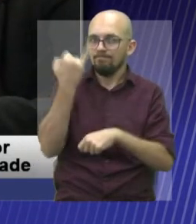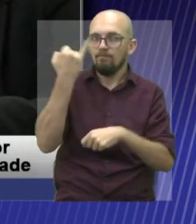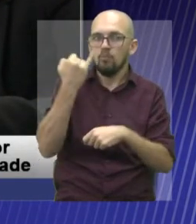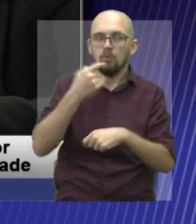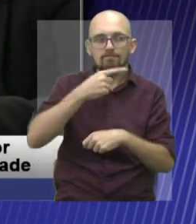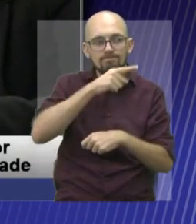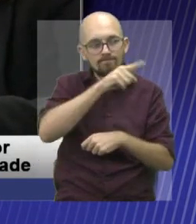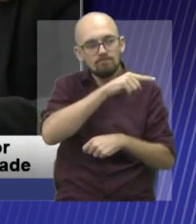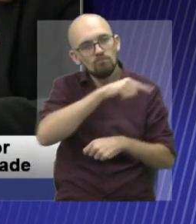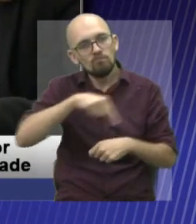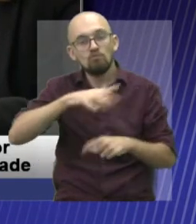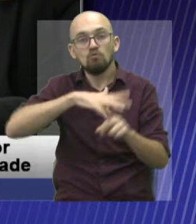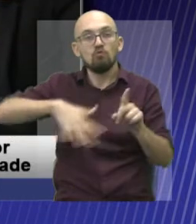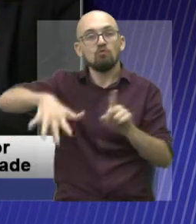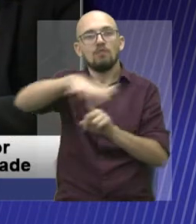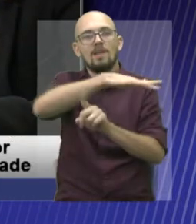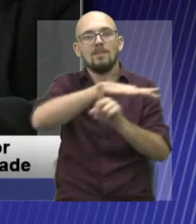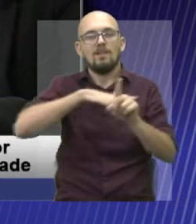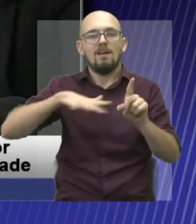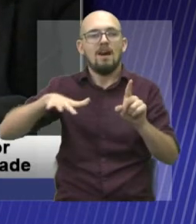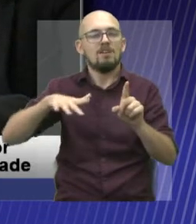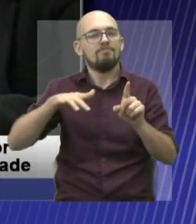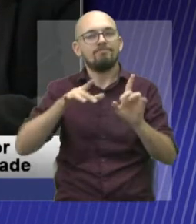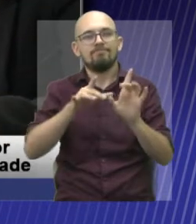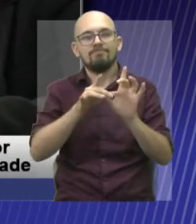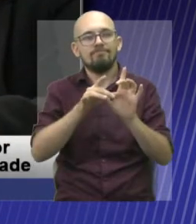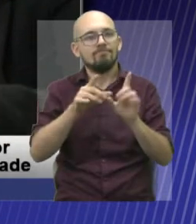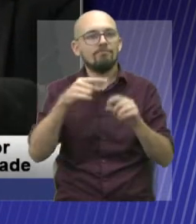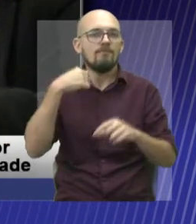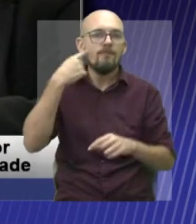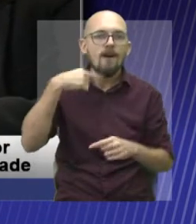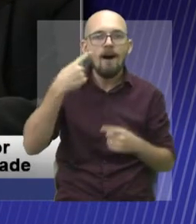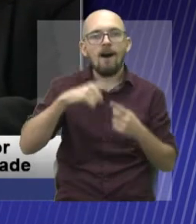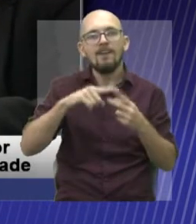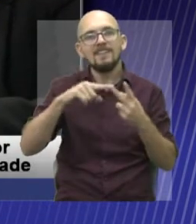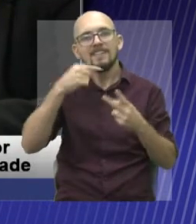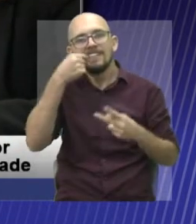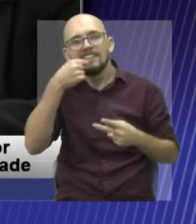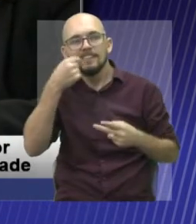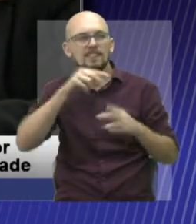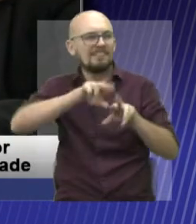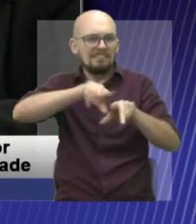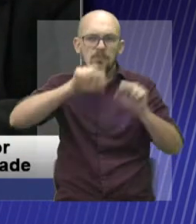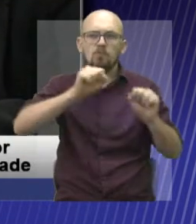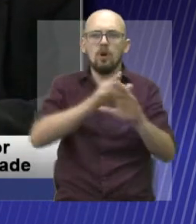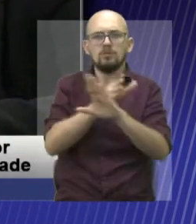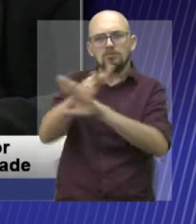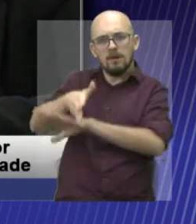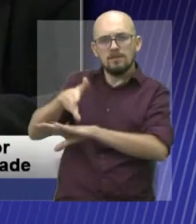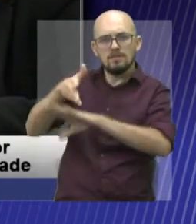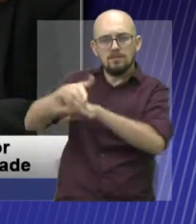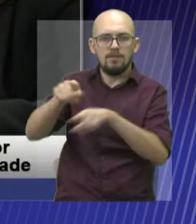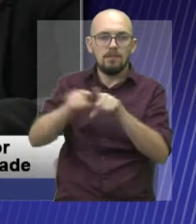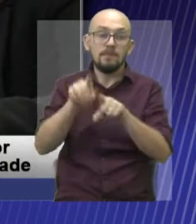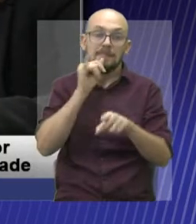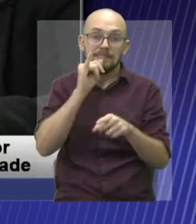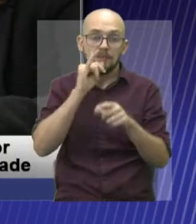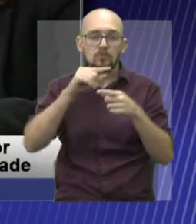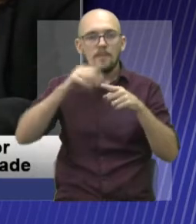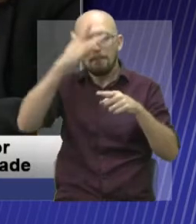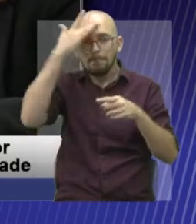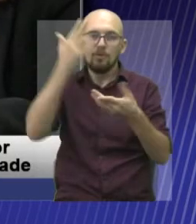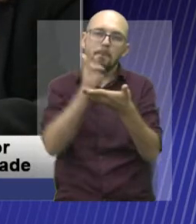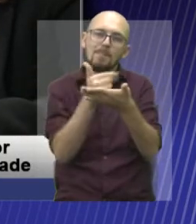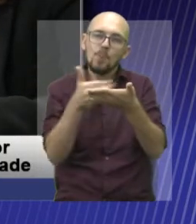podemos considerar que pessoas autônomas em profissões diversas também podem participar, né? Por exemplo, os artesãos,